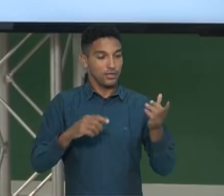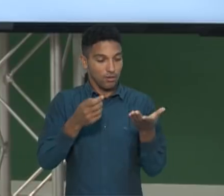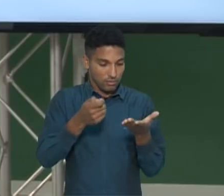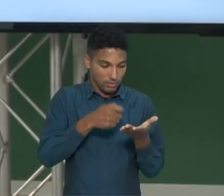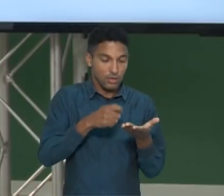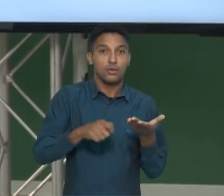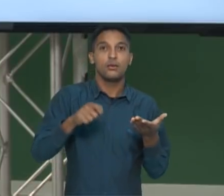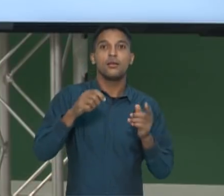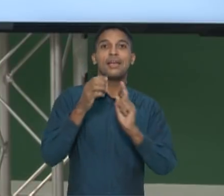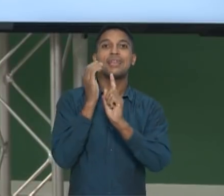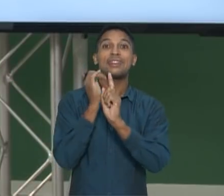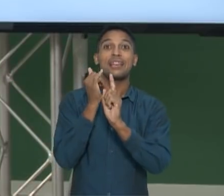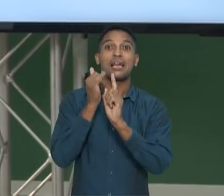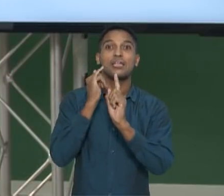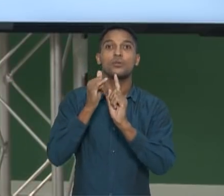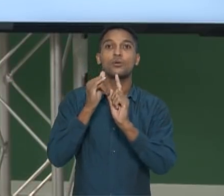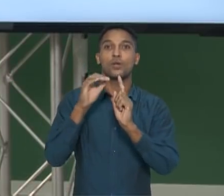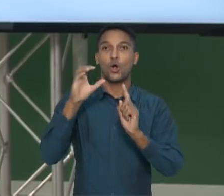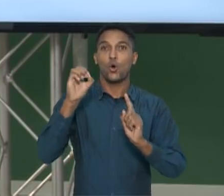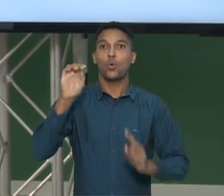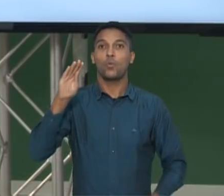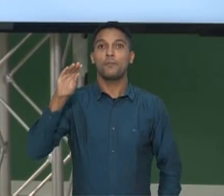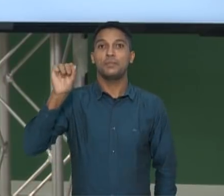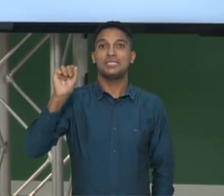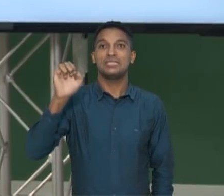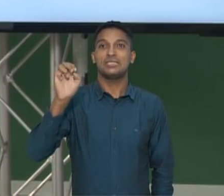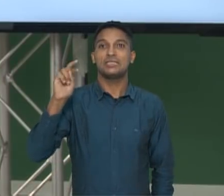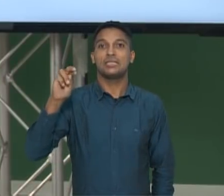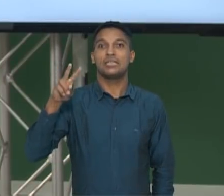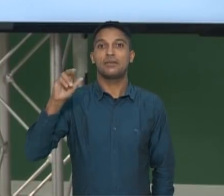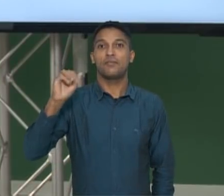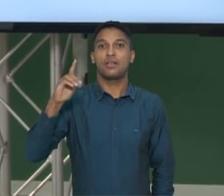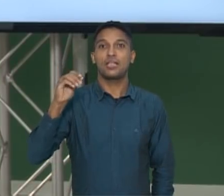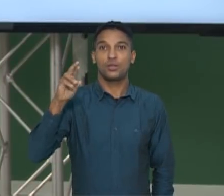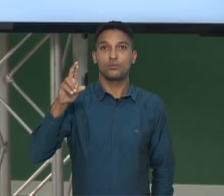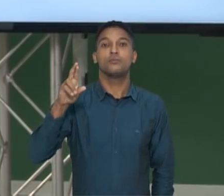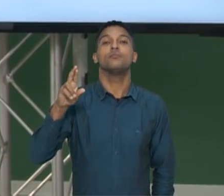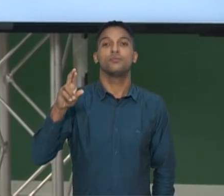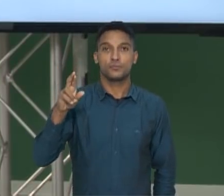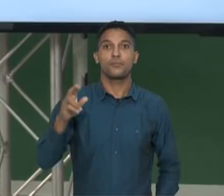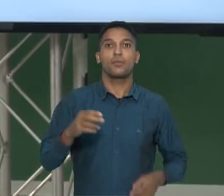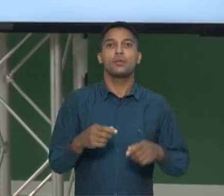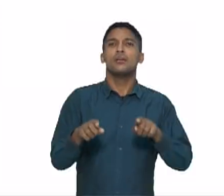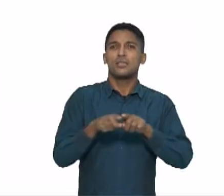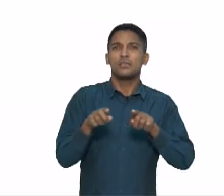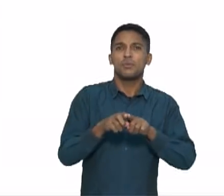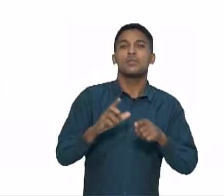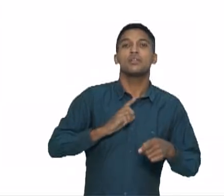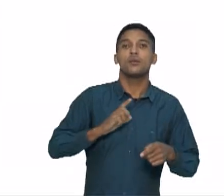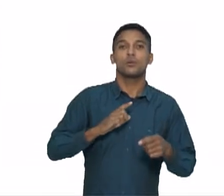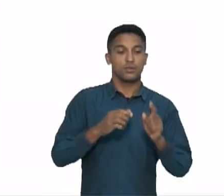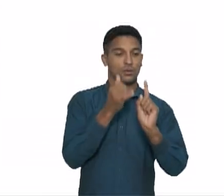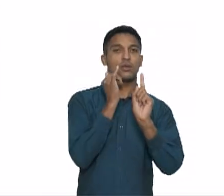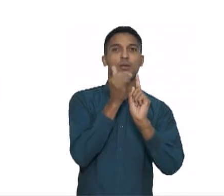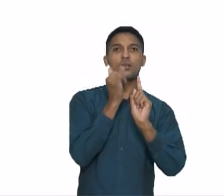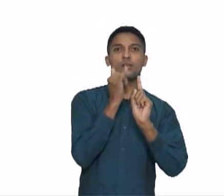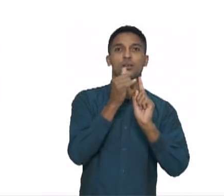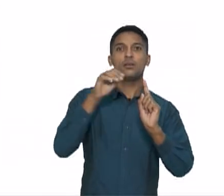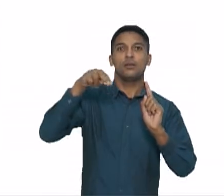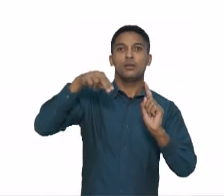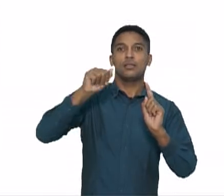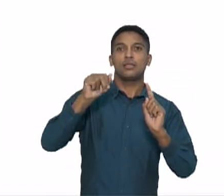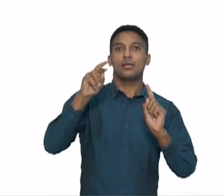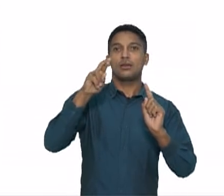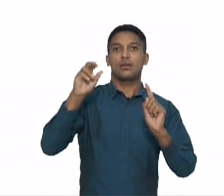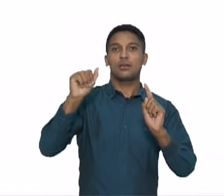do narrador observador que a gente tem. Nós também podemos ter um narrador chamado de narrador onisciente, né? Onisciente